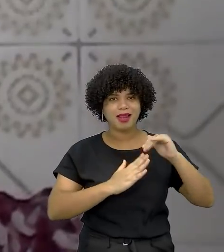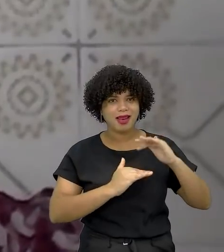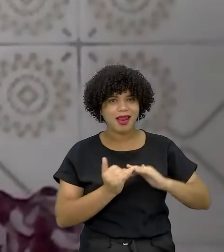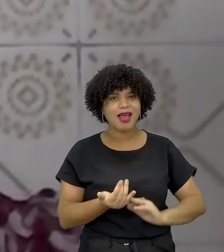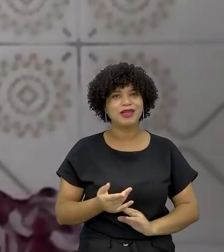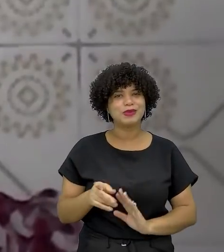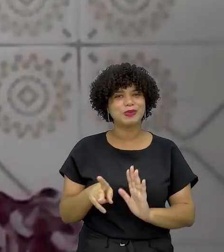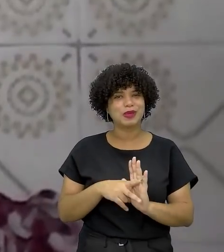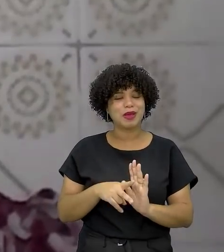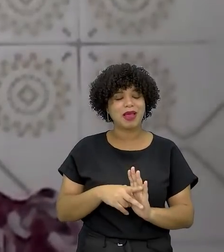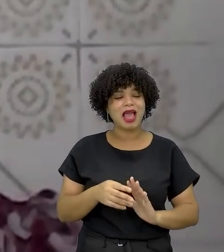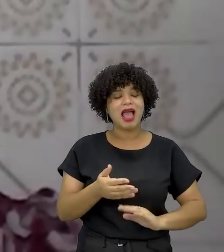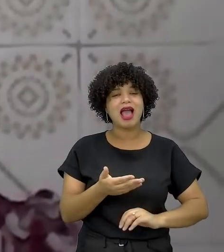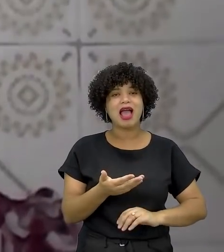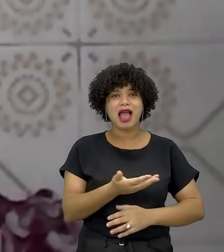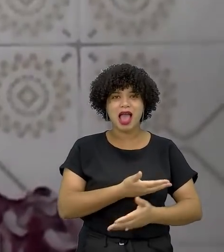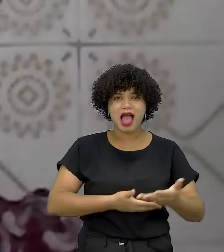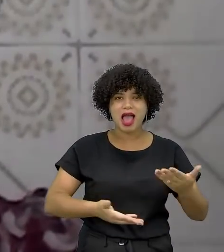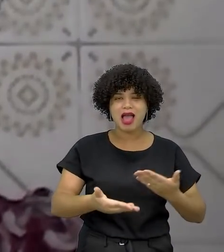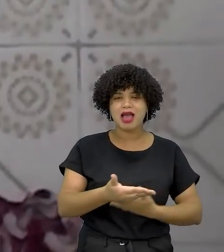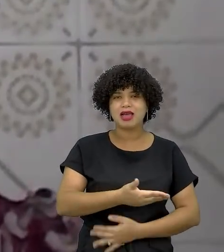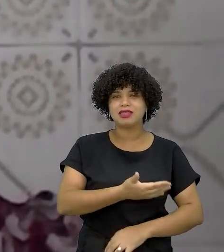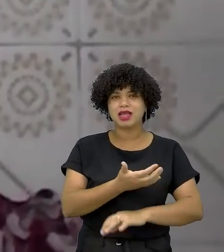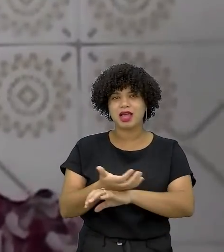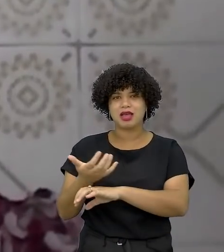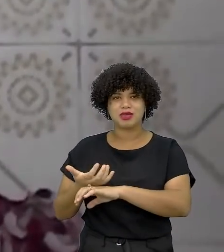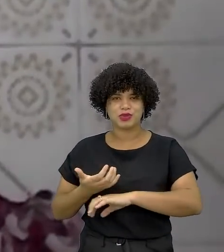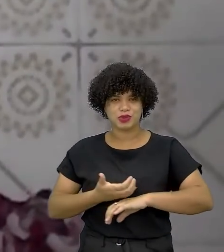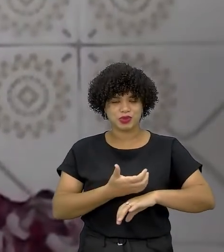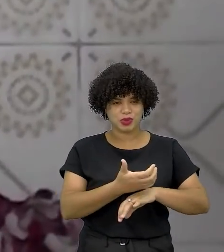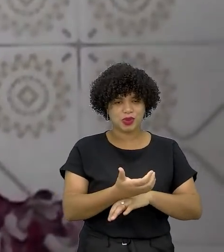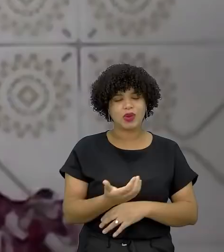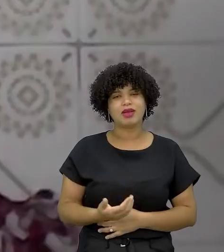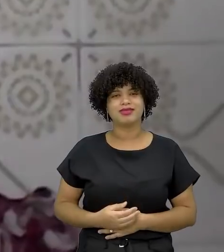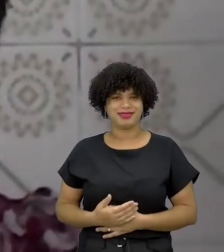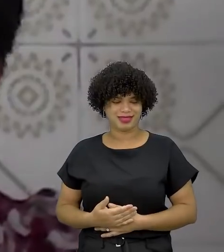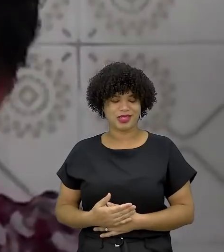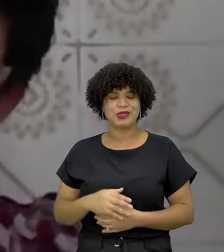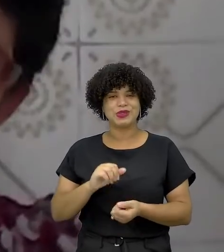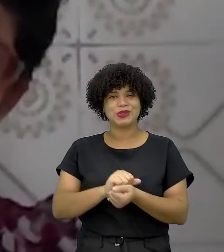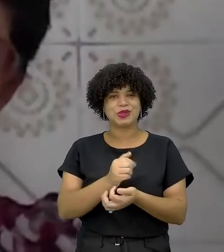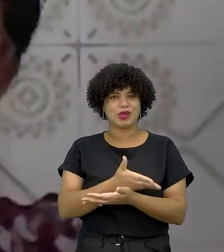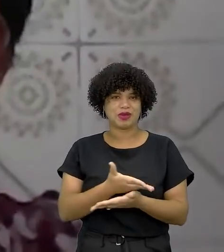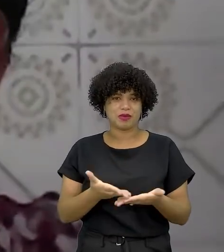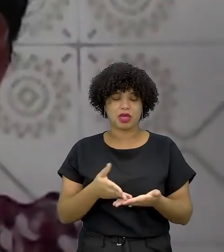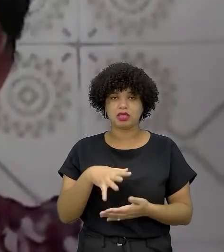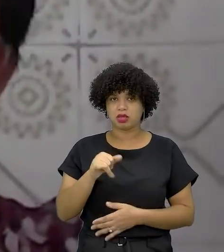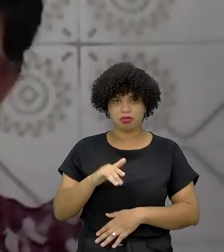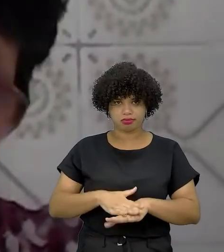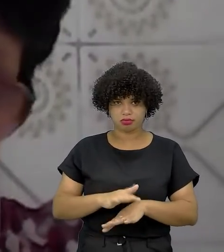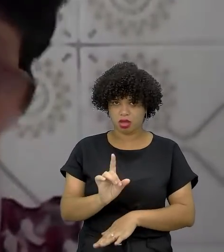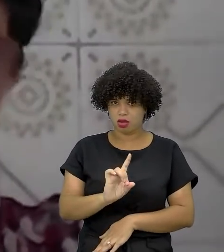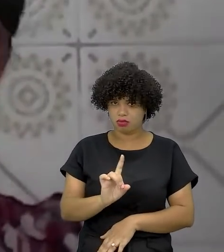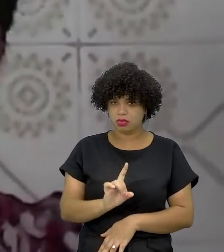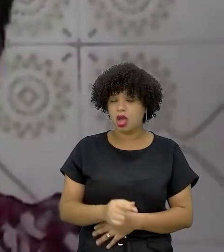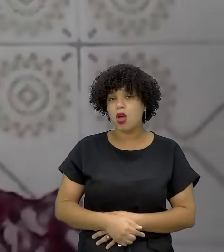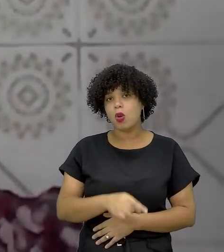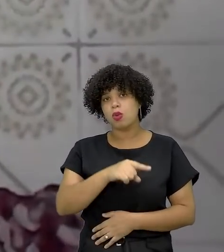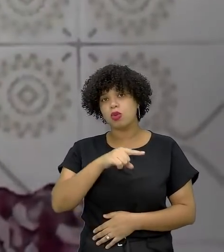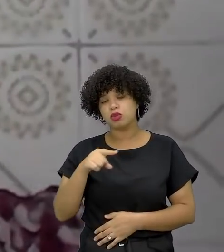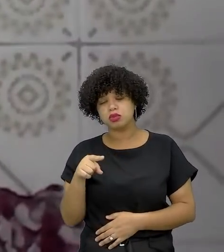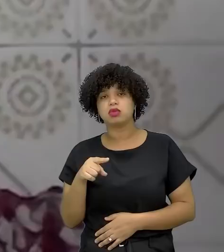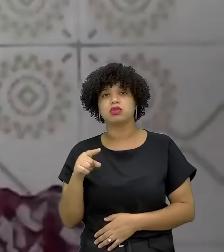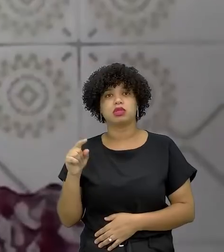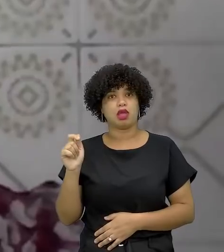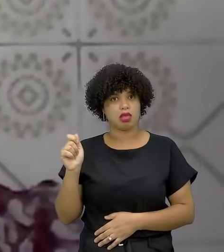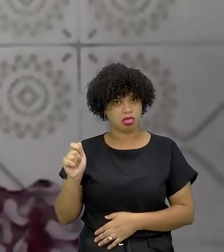articulação entre as áreas do conhecimento, que o PC das vossas escolas junto com vocês, se não fizeram, né, vocês podem